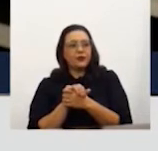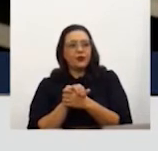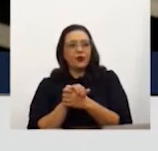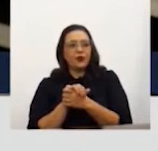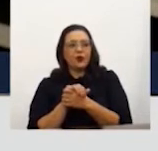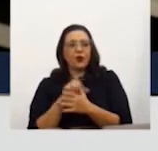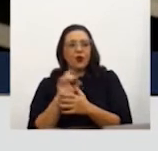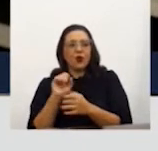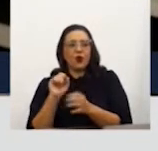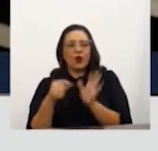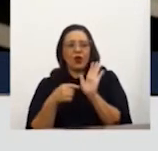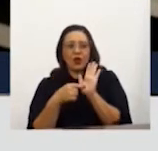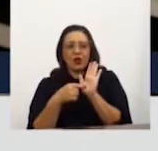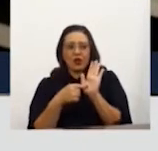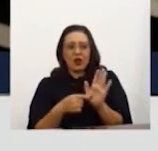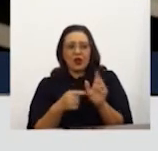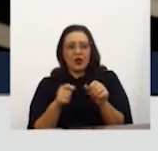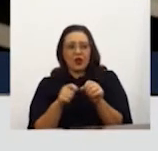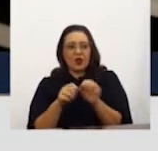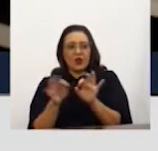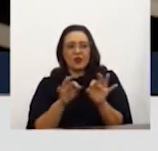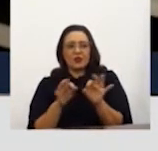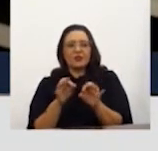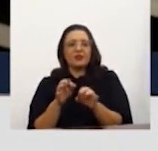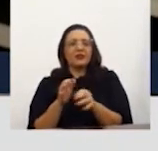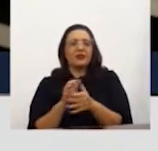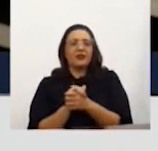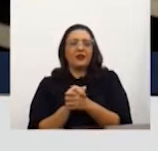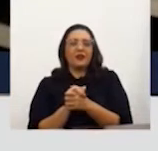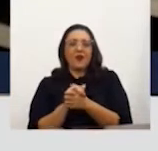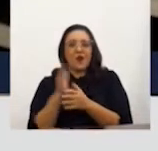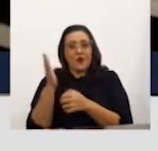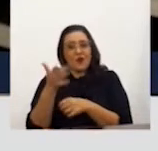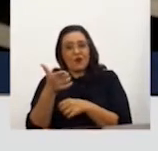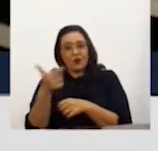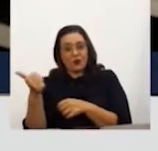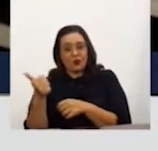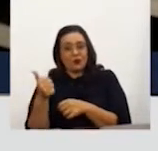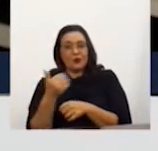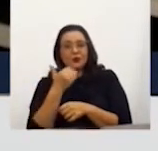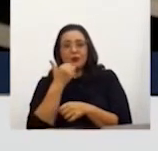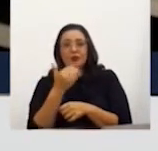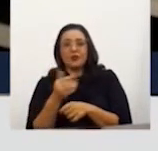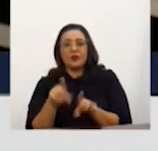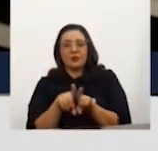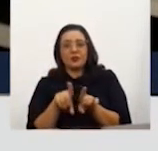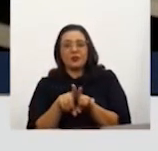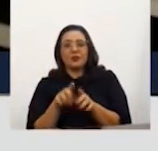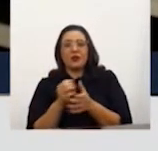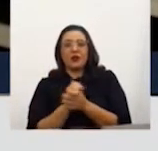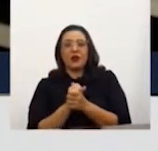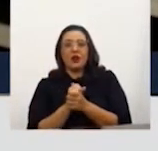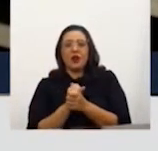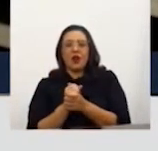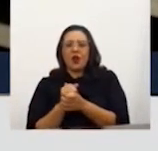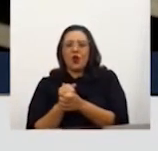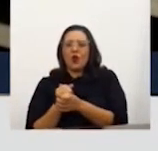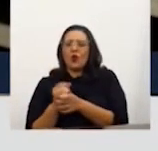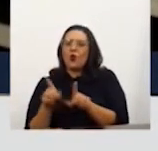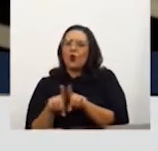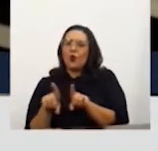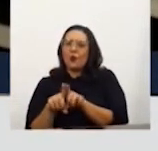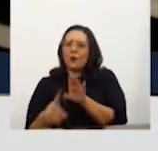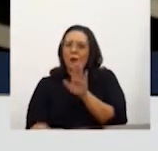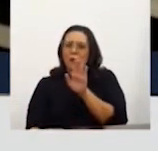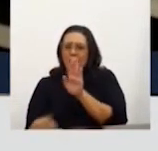Poder Executivo, por meio do Fundo Social de Solidariedade, para que promova a Manhã de Lazer Itinerante, para levar aos bairros